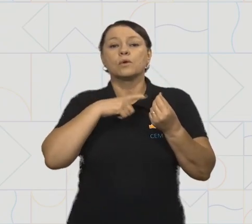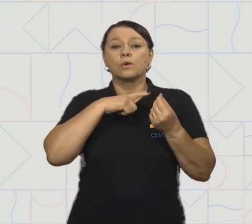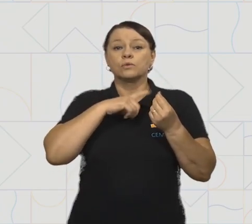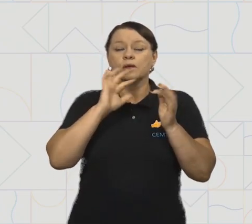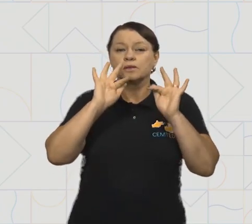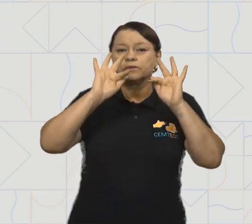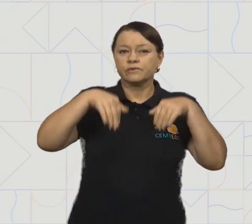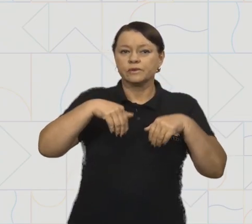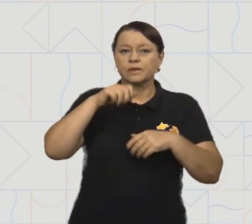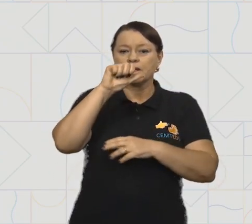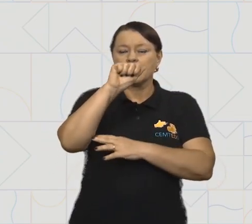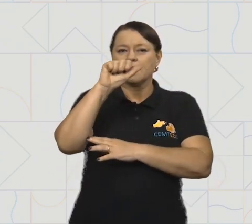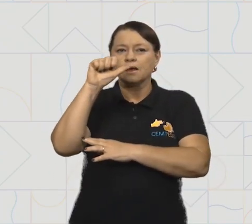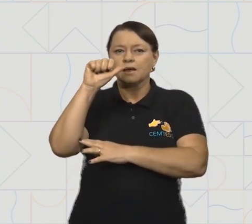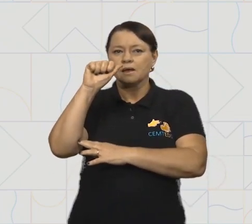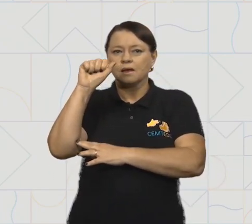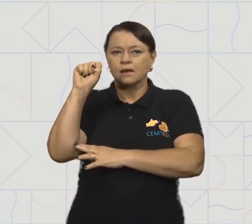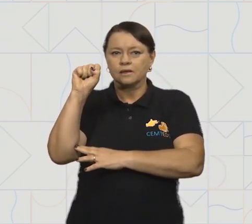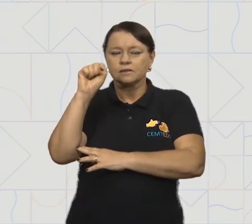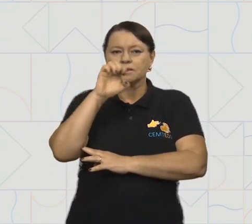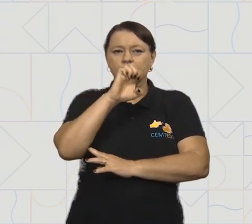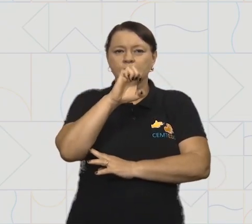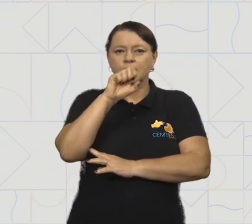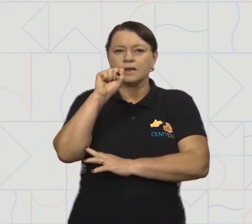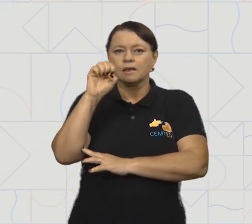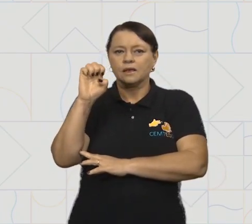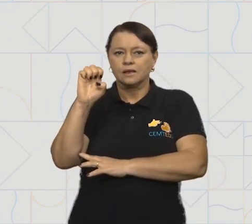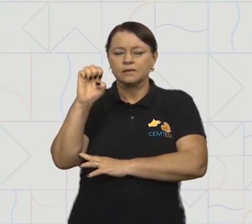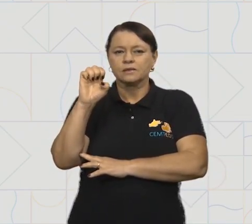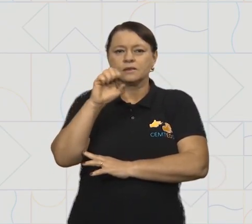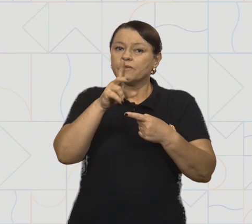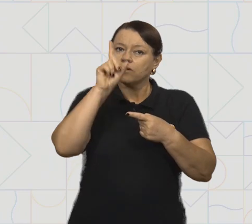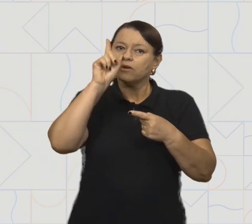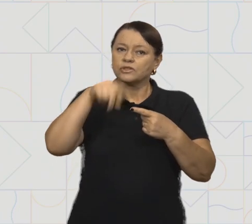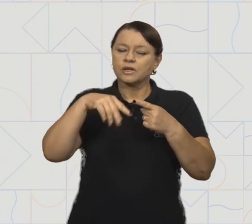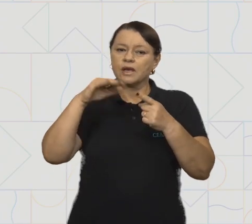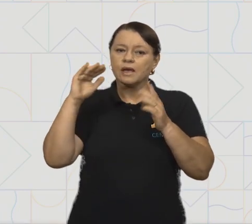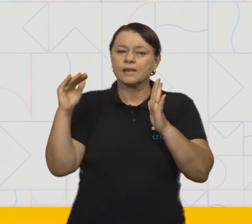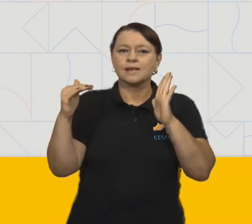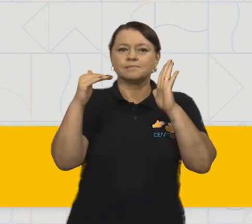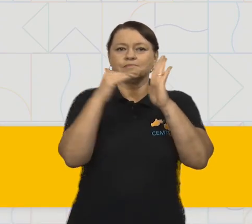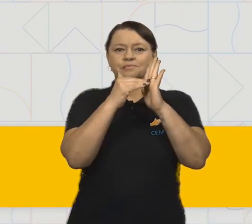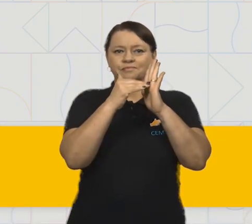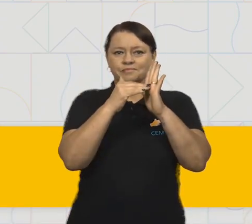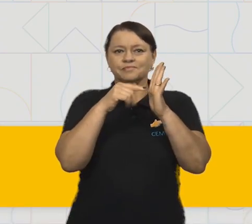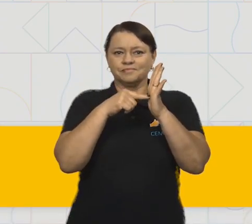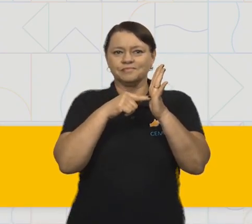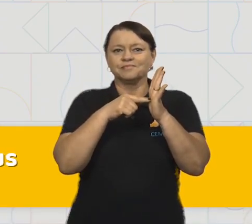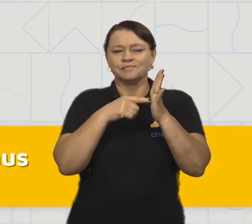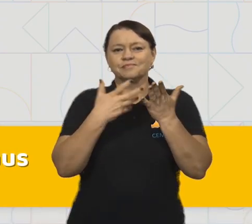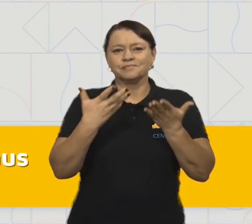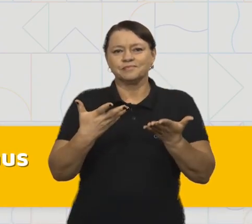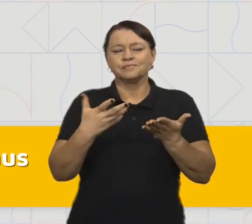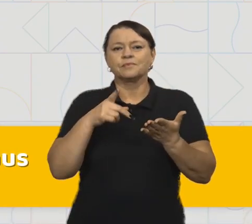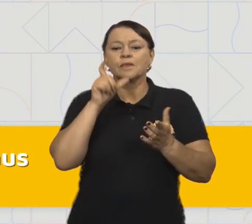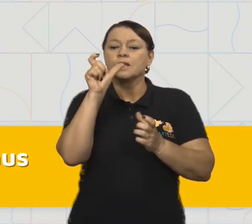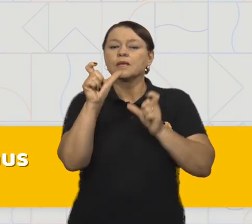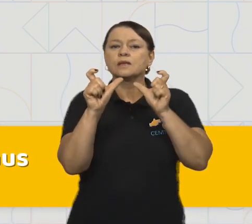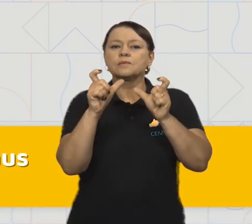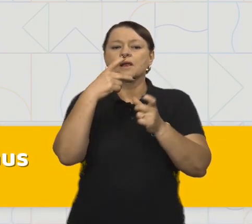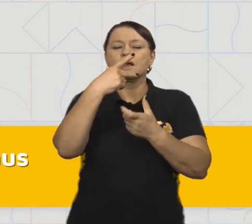né, gente? Passemos para a próxima atividade. Atividade número 3. Grife a